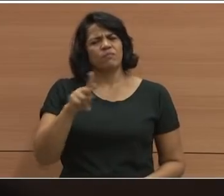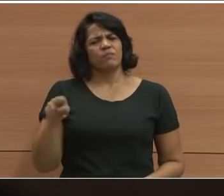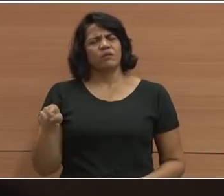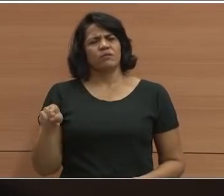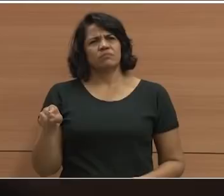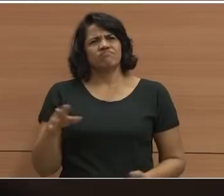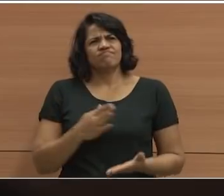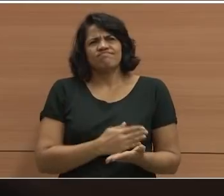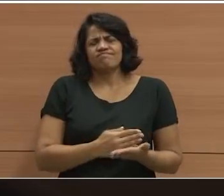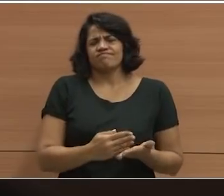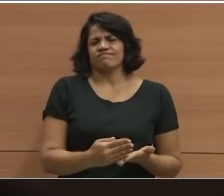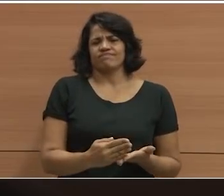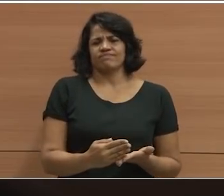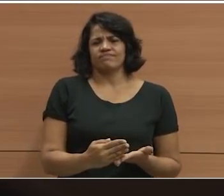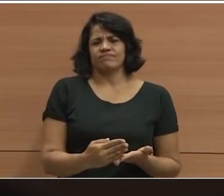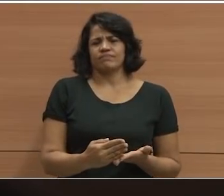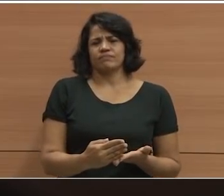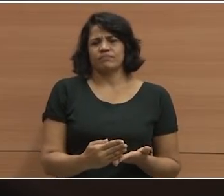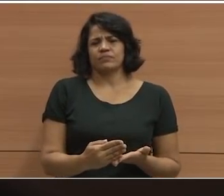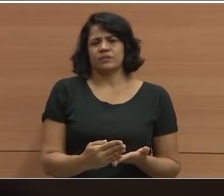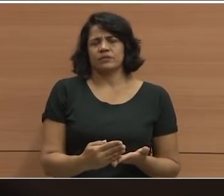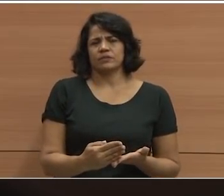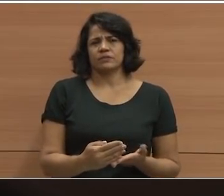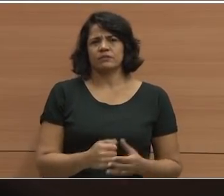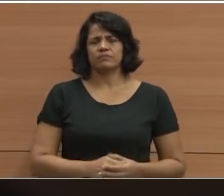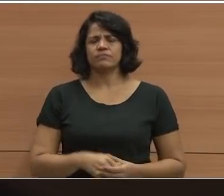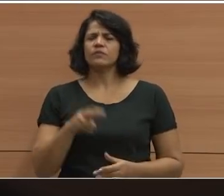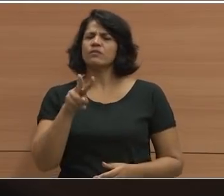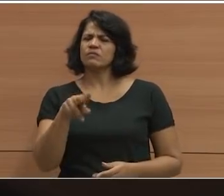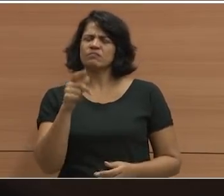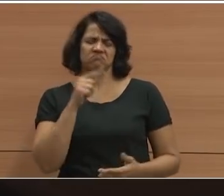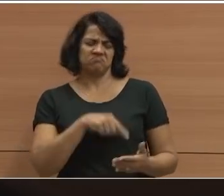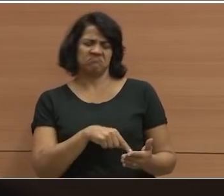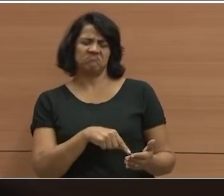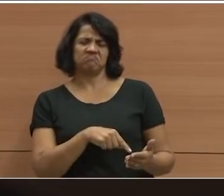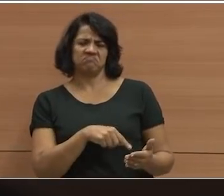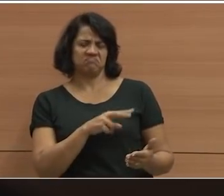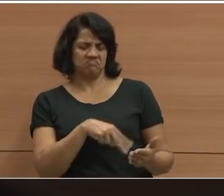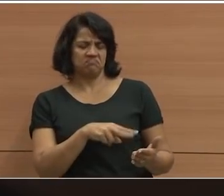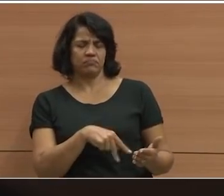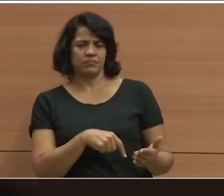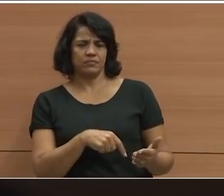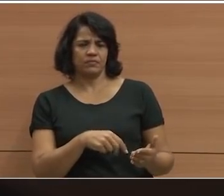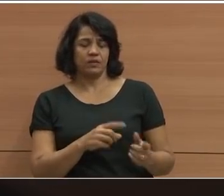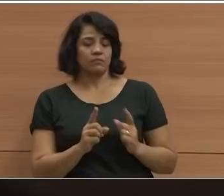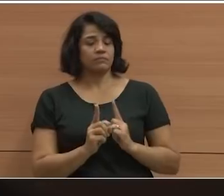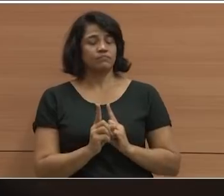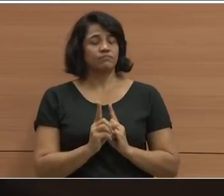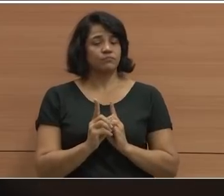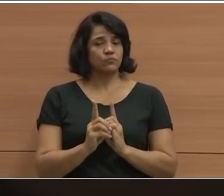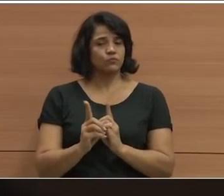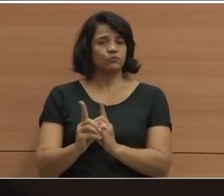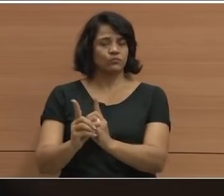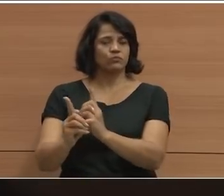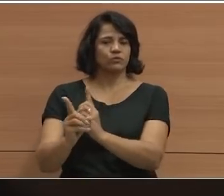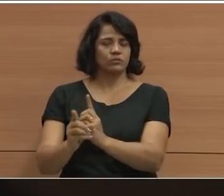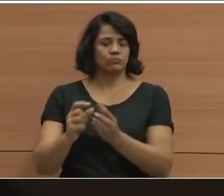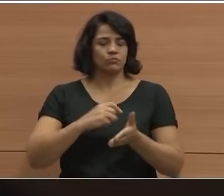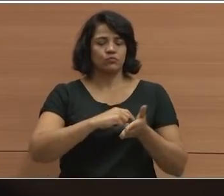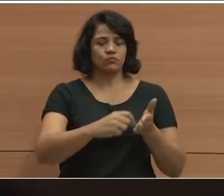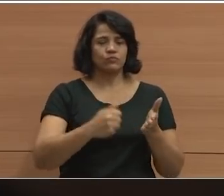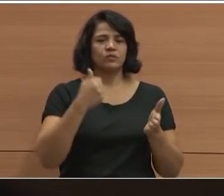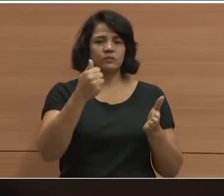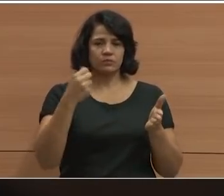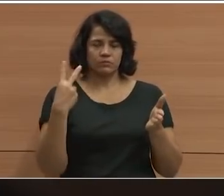aí começa. Aí você vê, os discípulos, então, versículo 12. Então voltaram